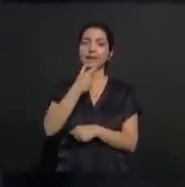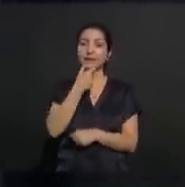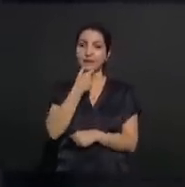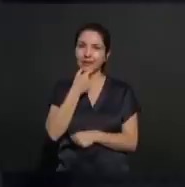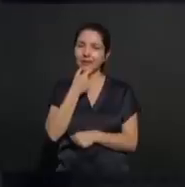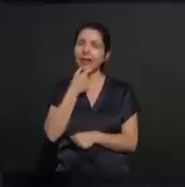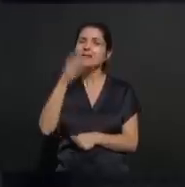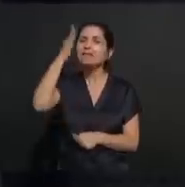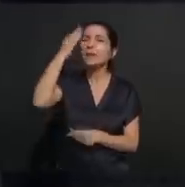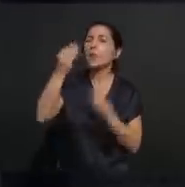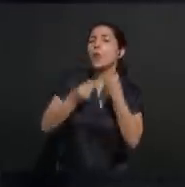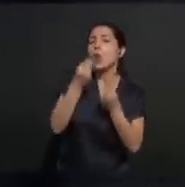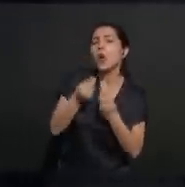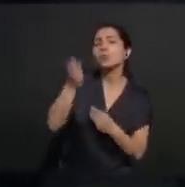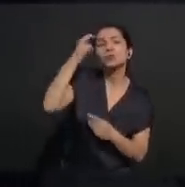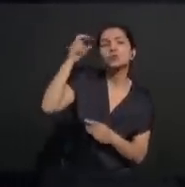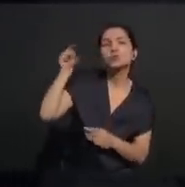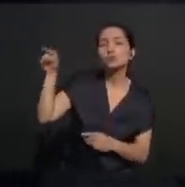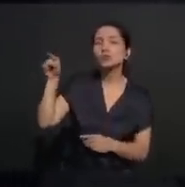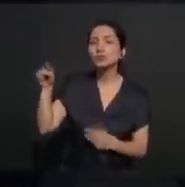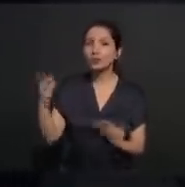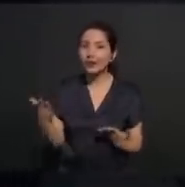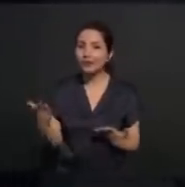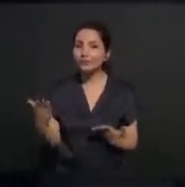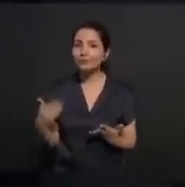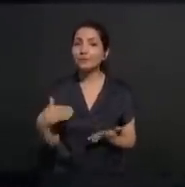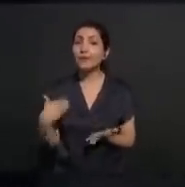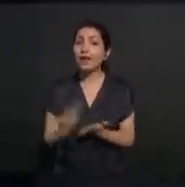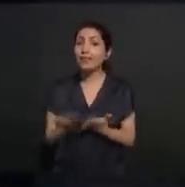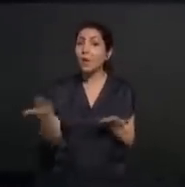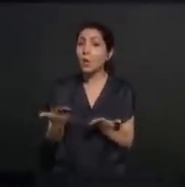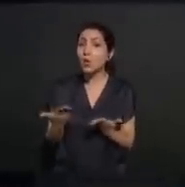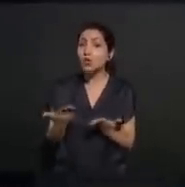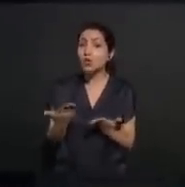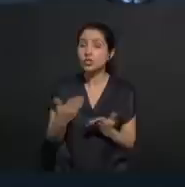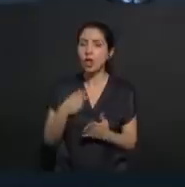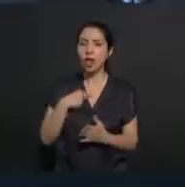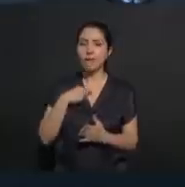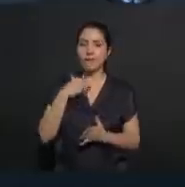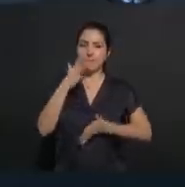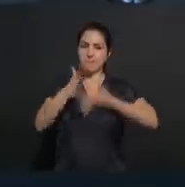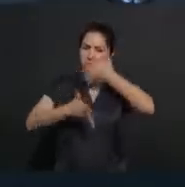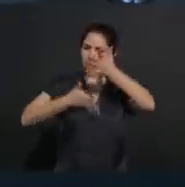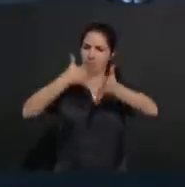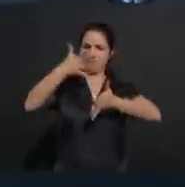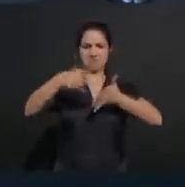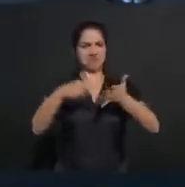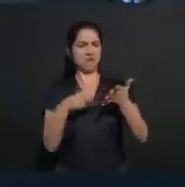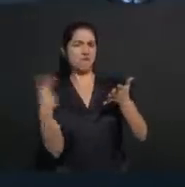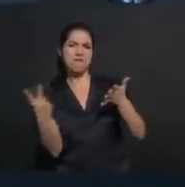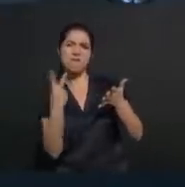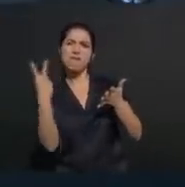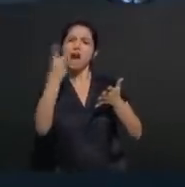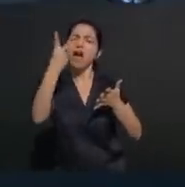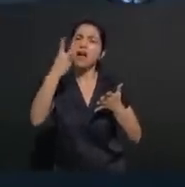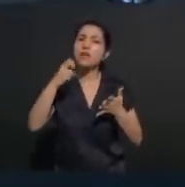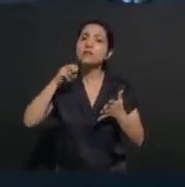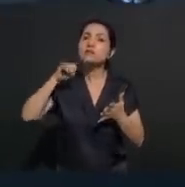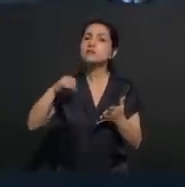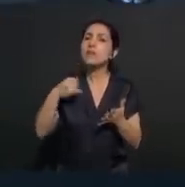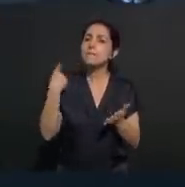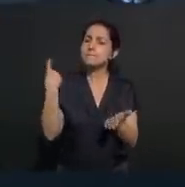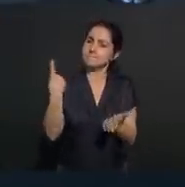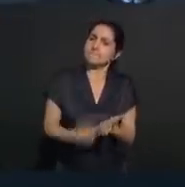é que é na Inglaterra? Ainda existe valor na palavra. Na Inglaterra as pessoas marcam compromisso nunca com